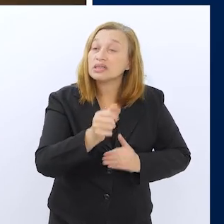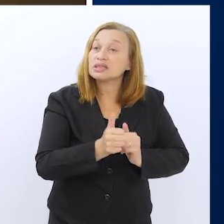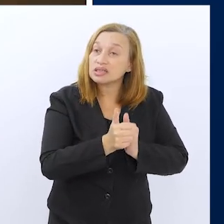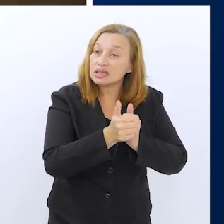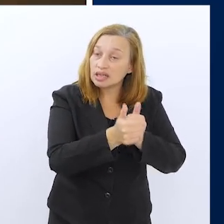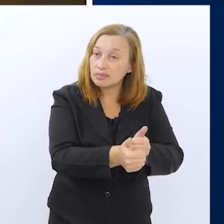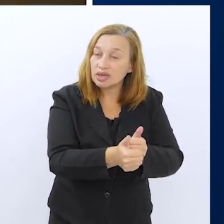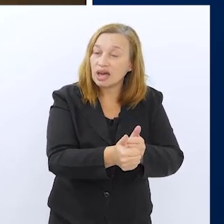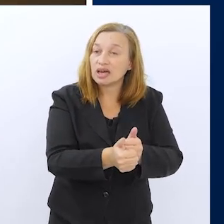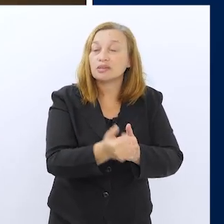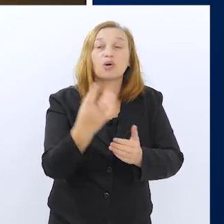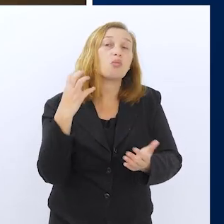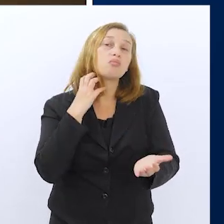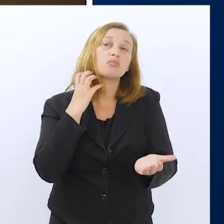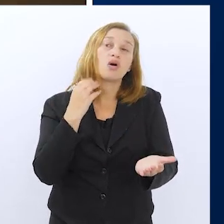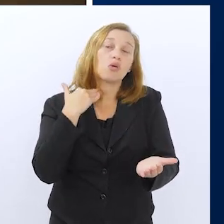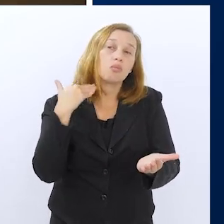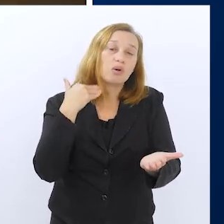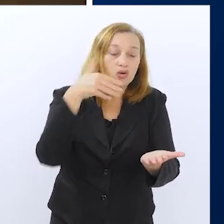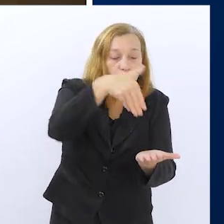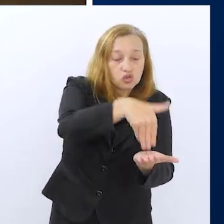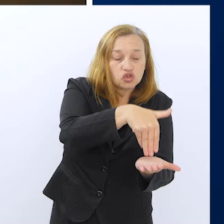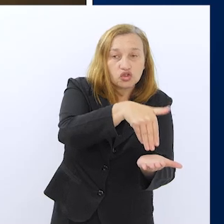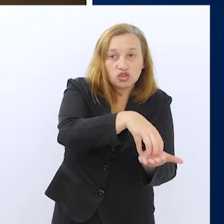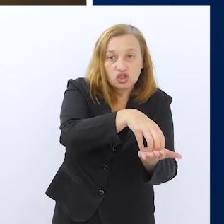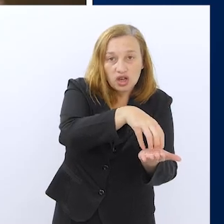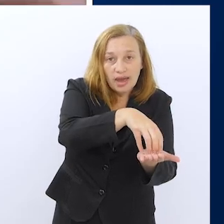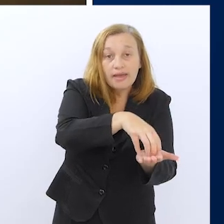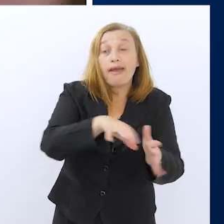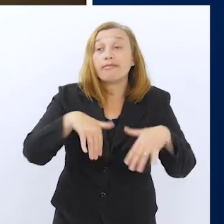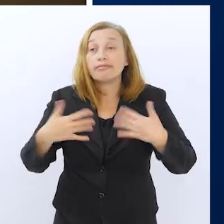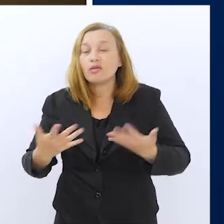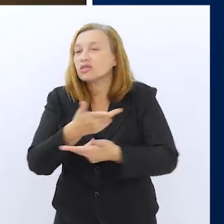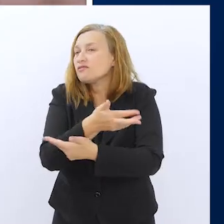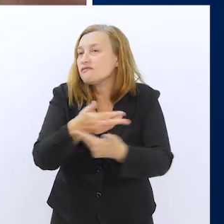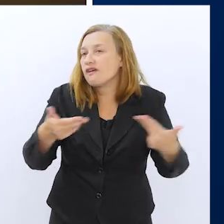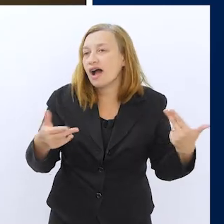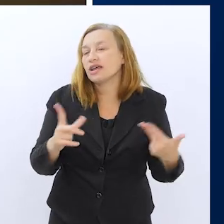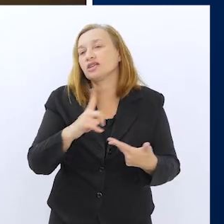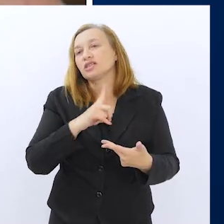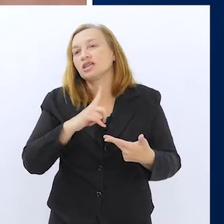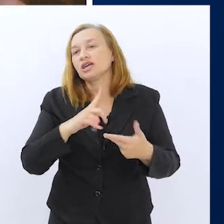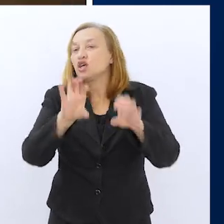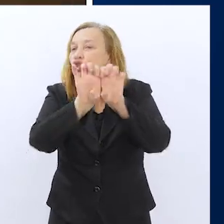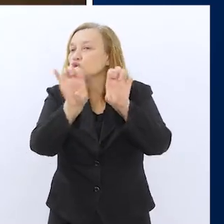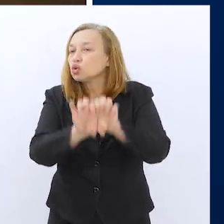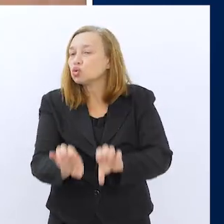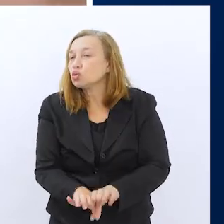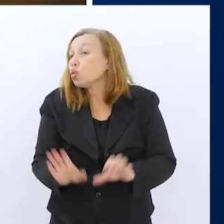lá seja encaminhado também ao banco de leite. Então, temos várias